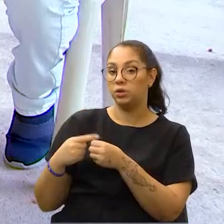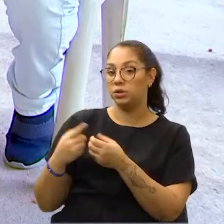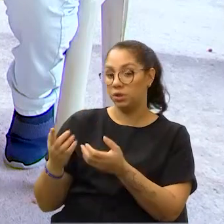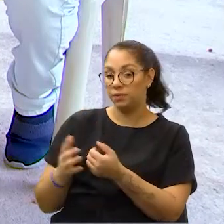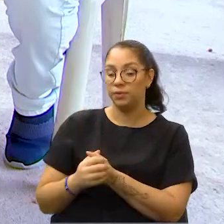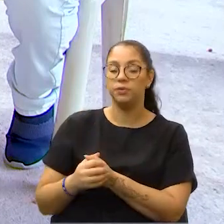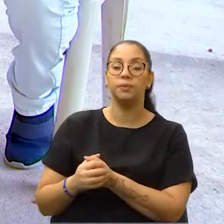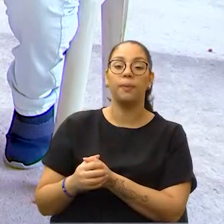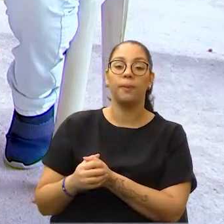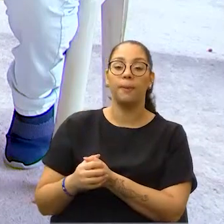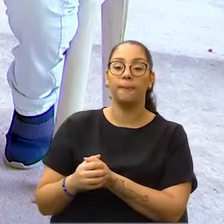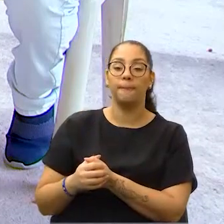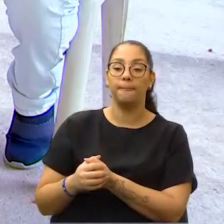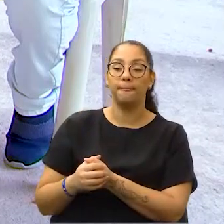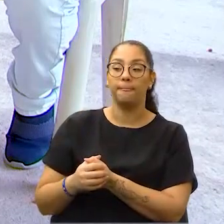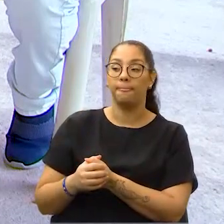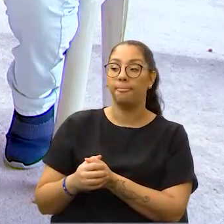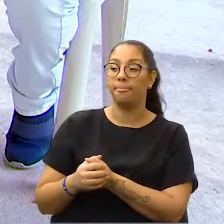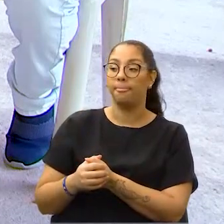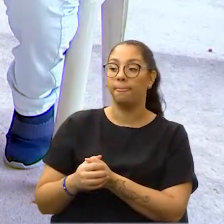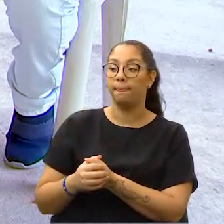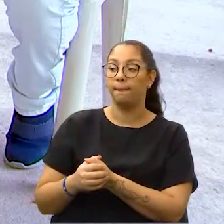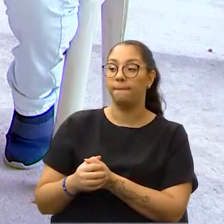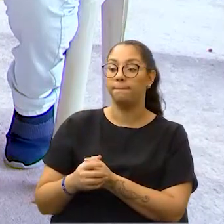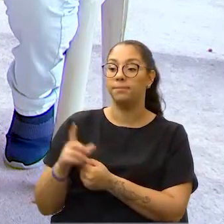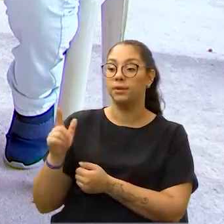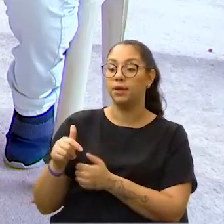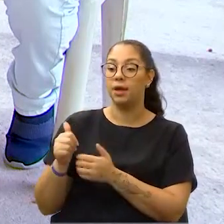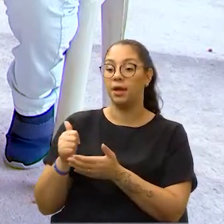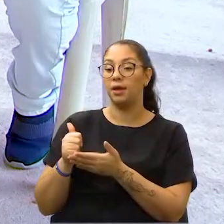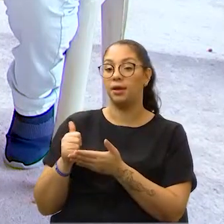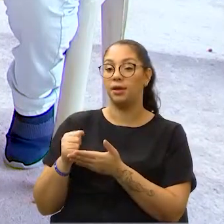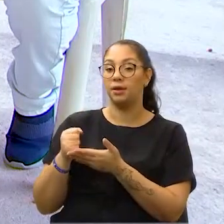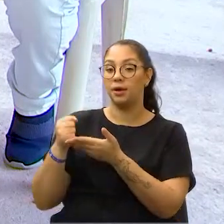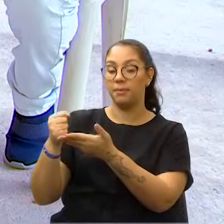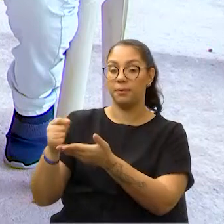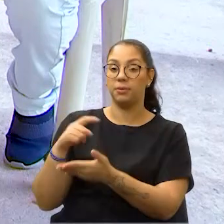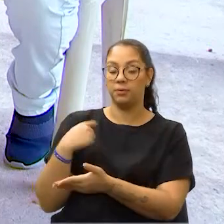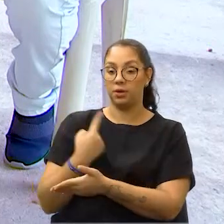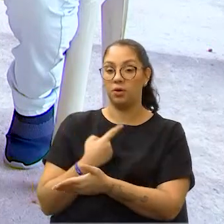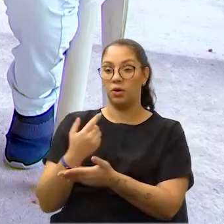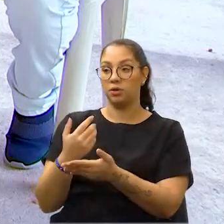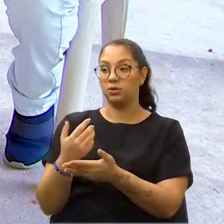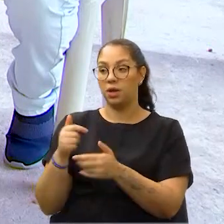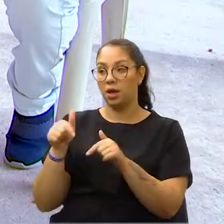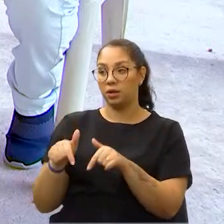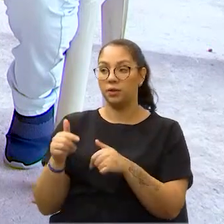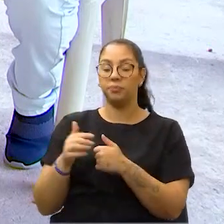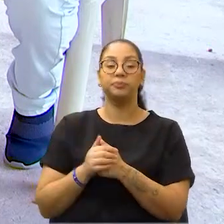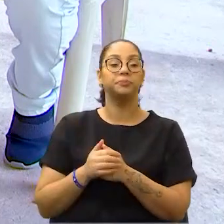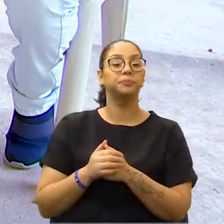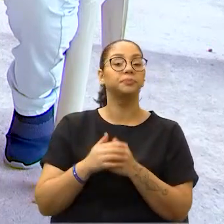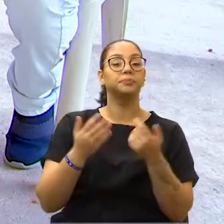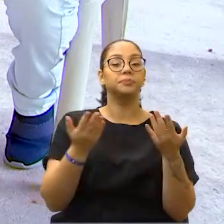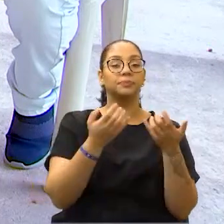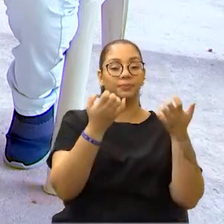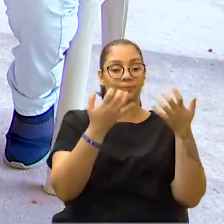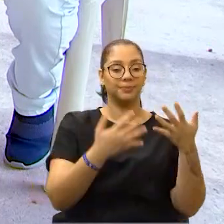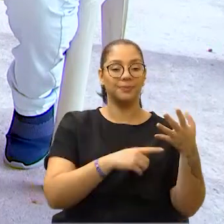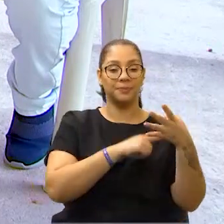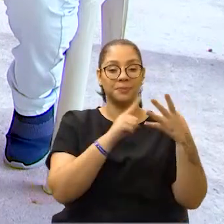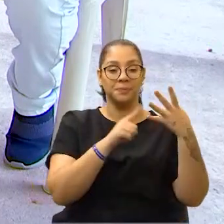alguns municípios, né, e que faz esse encaminhamento para nós. E falando agora